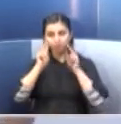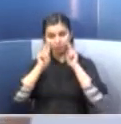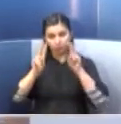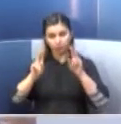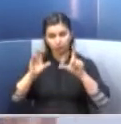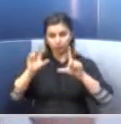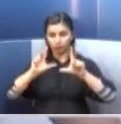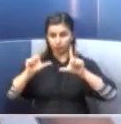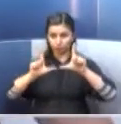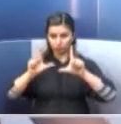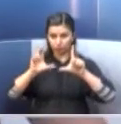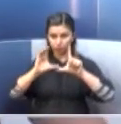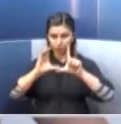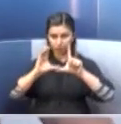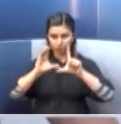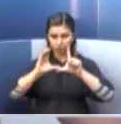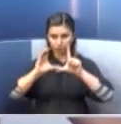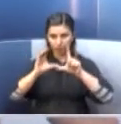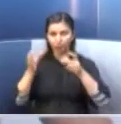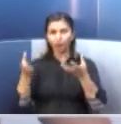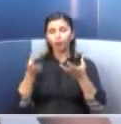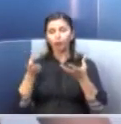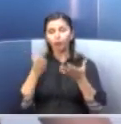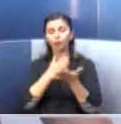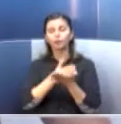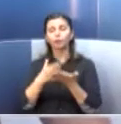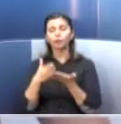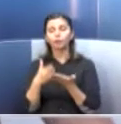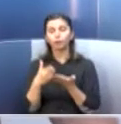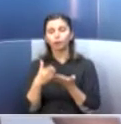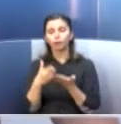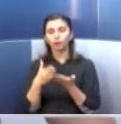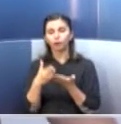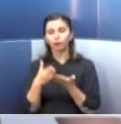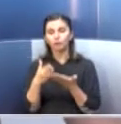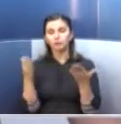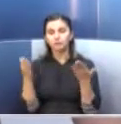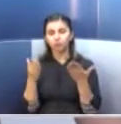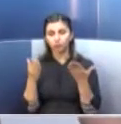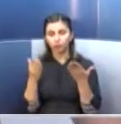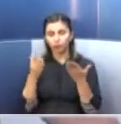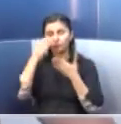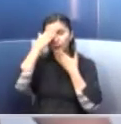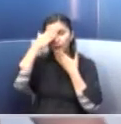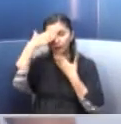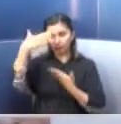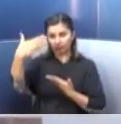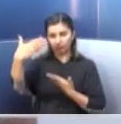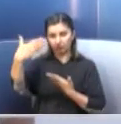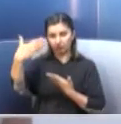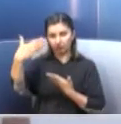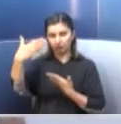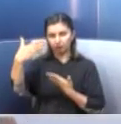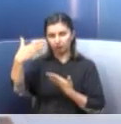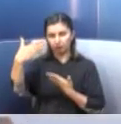Câmara. Senhor presidente, eu quero começar a nossa fala aqui hoje agradecendo